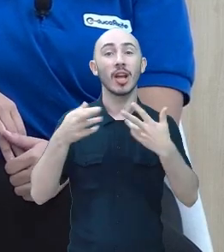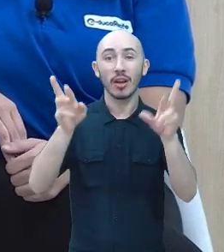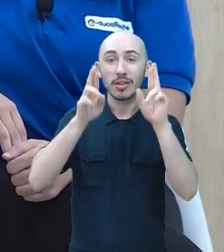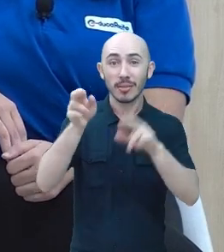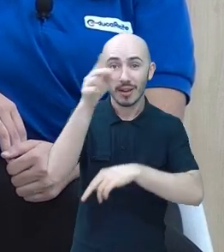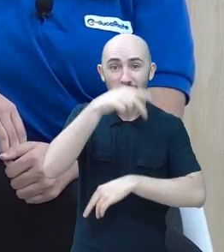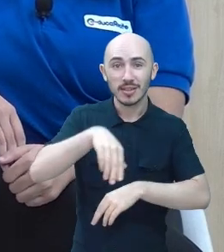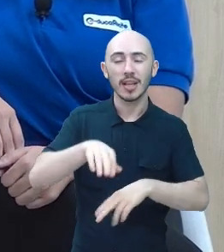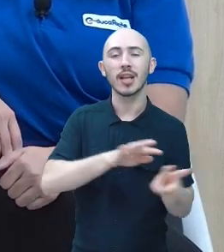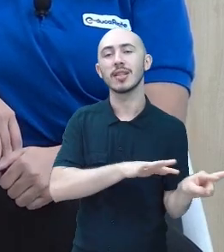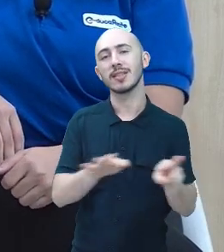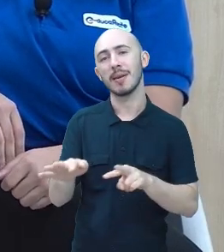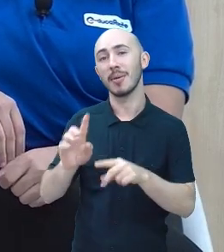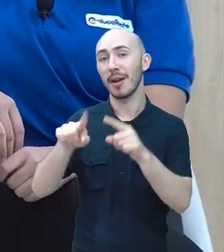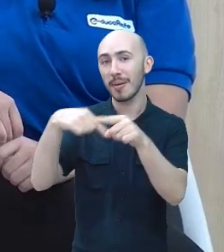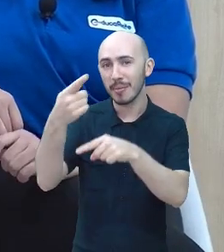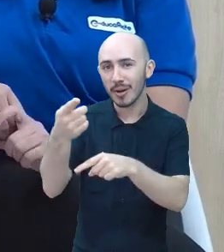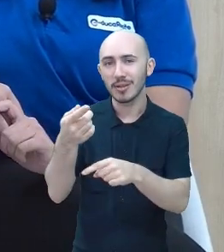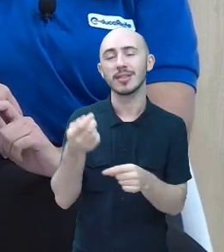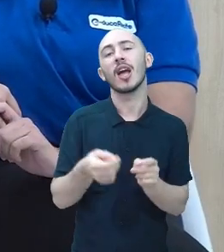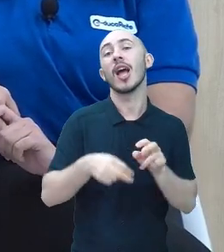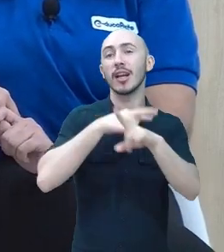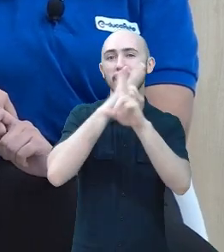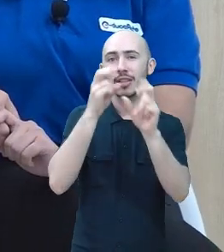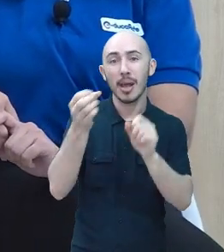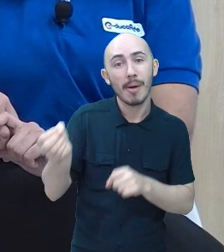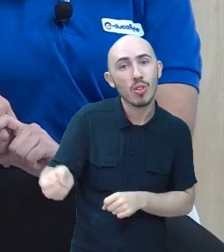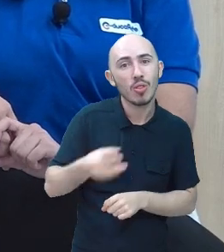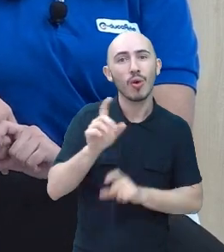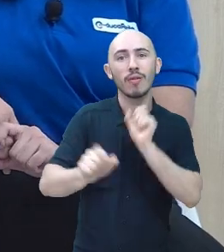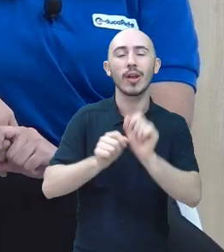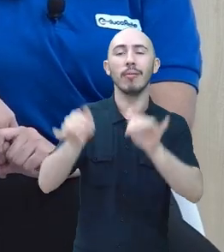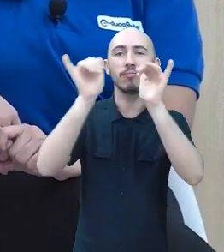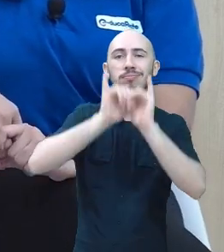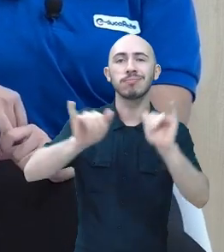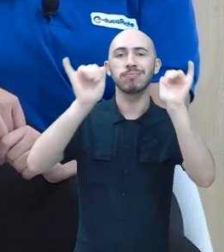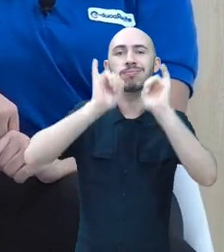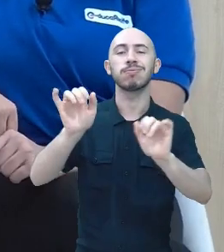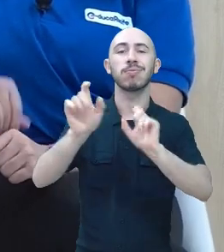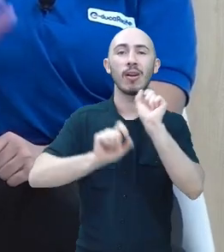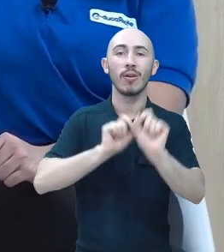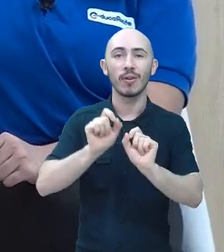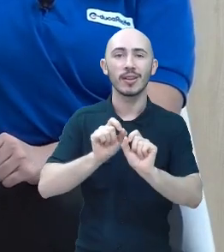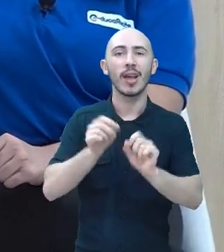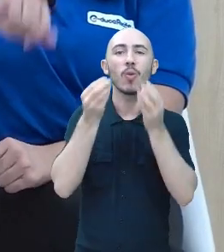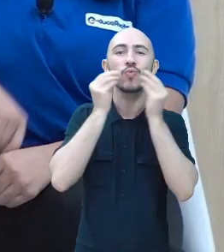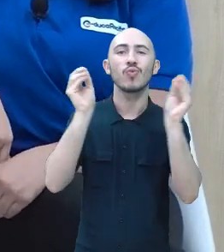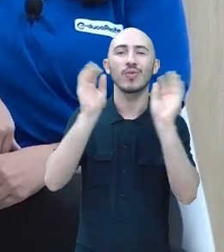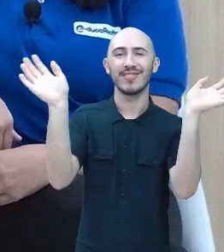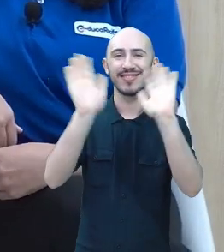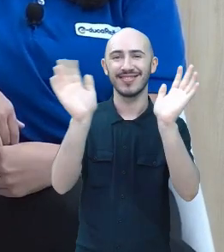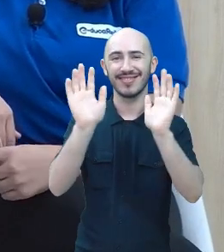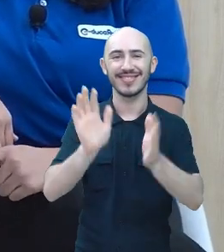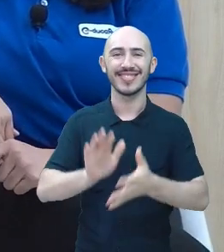vocês na próxima semana. A gente começa um assunto novo de anúncio publicitário. Um cheiro e até lá!